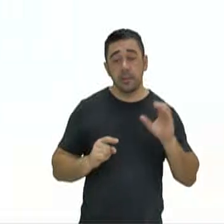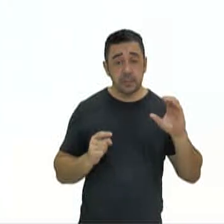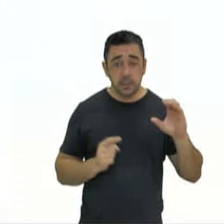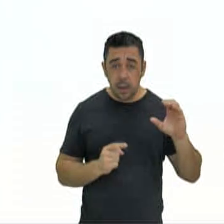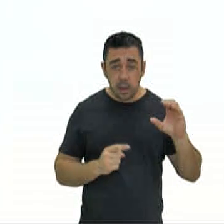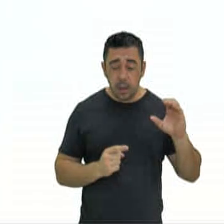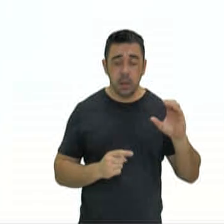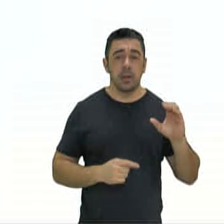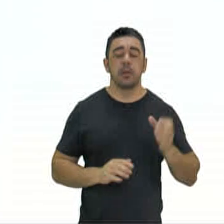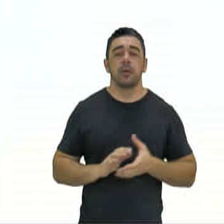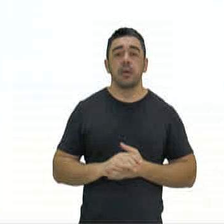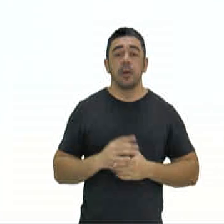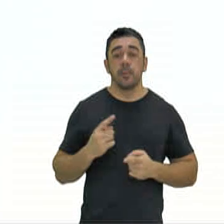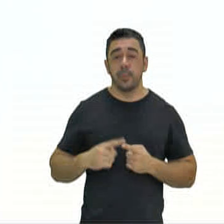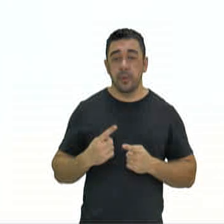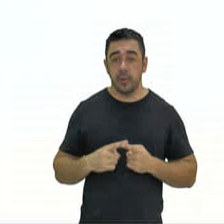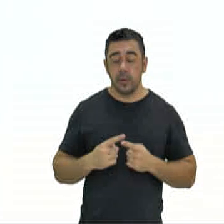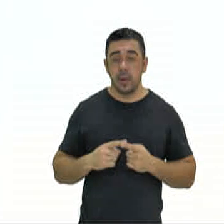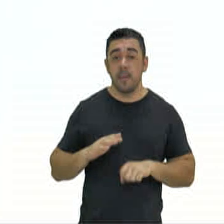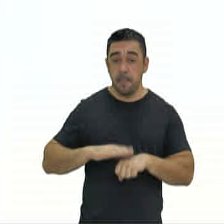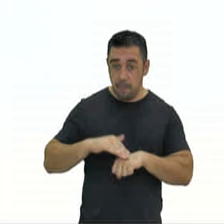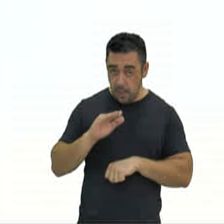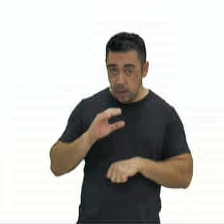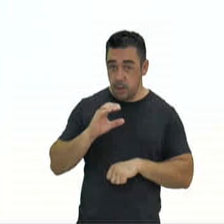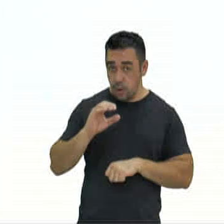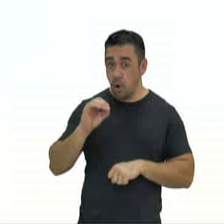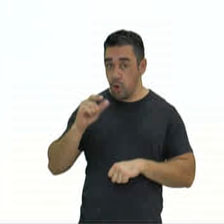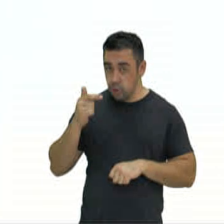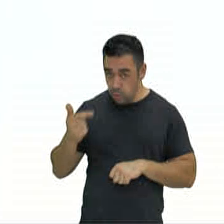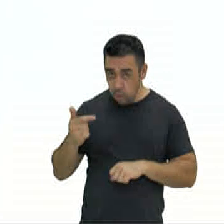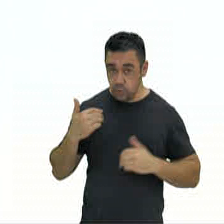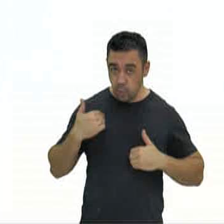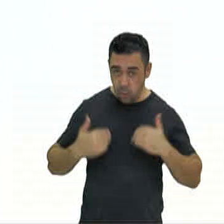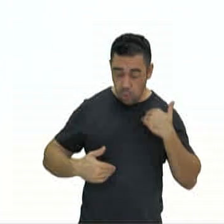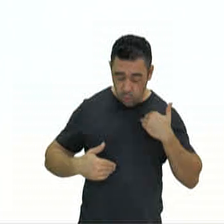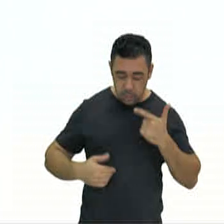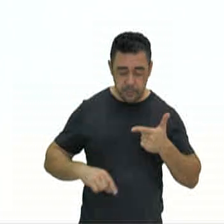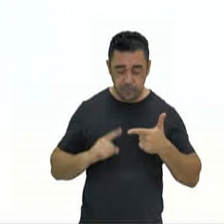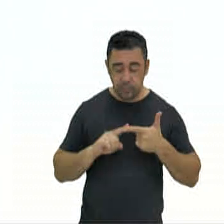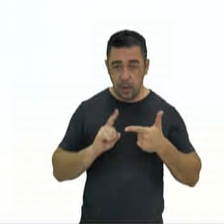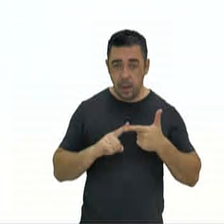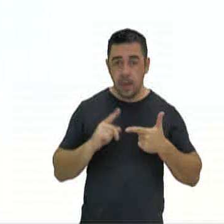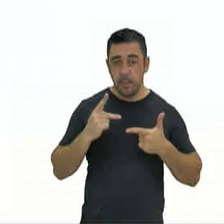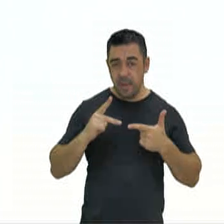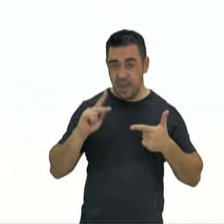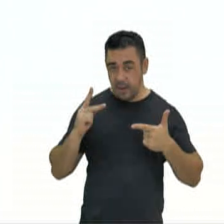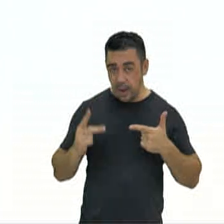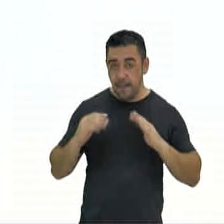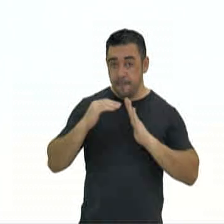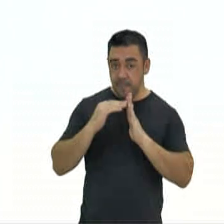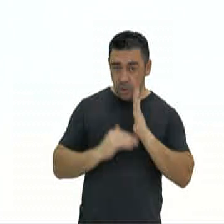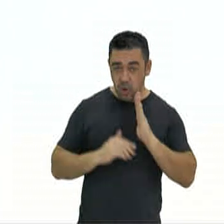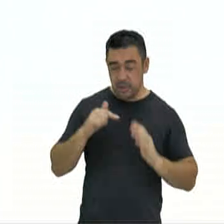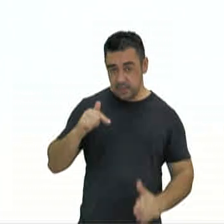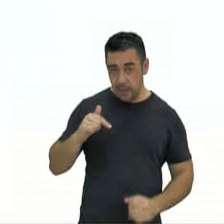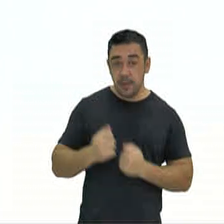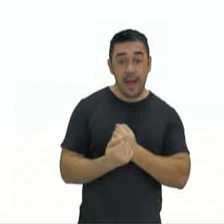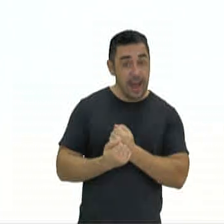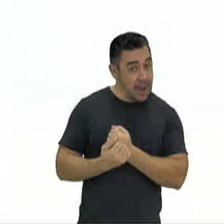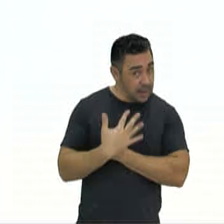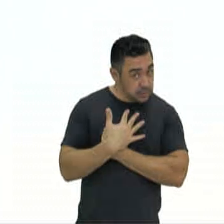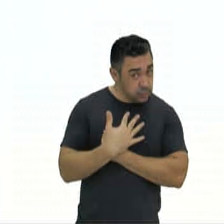C. Então, alta concentração de gás carbônico e pH menor que 7, portanto,